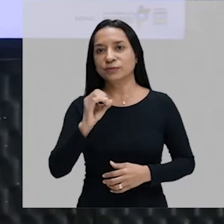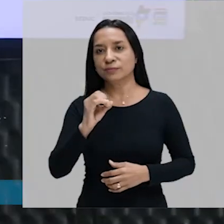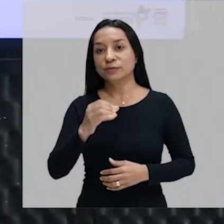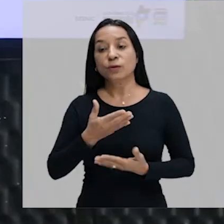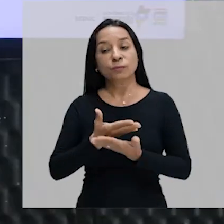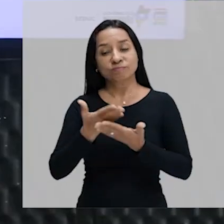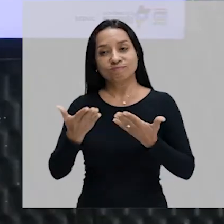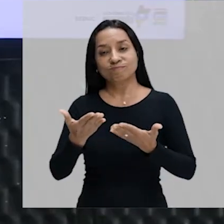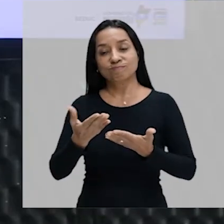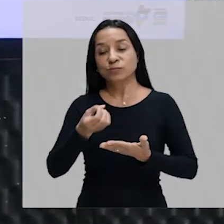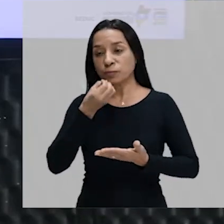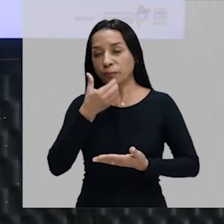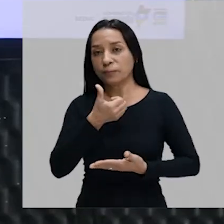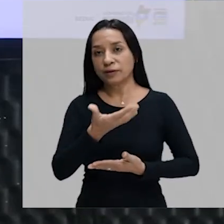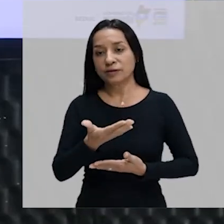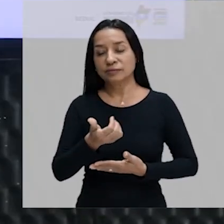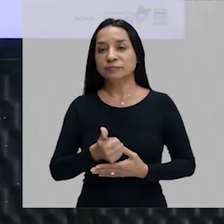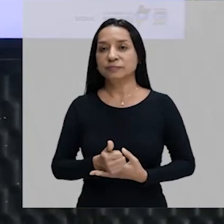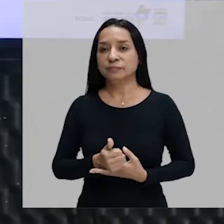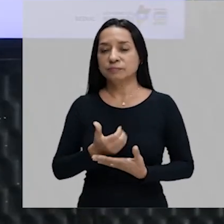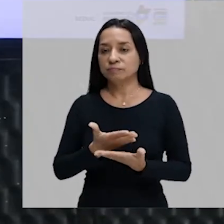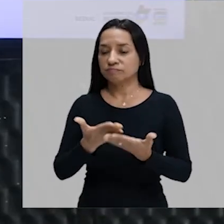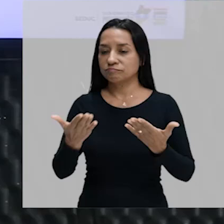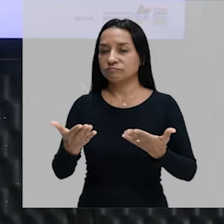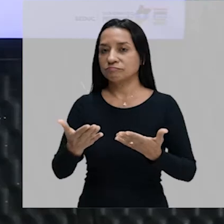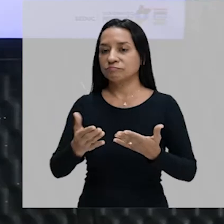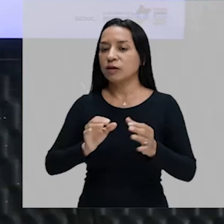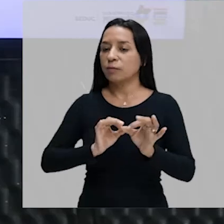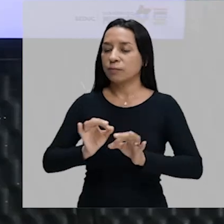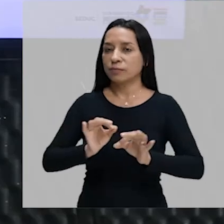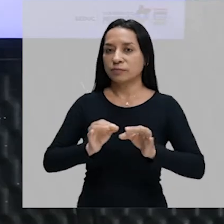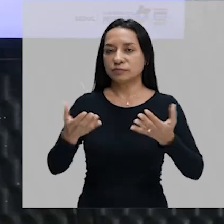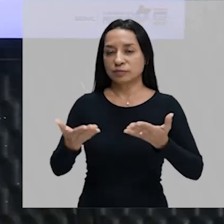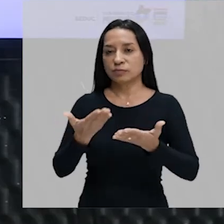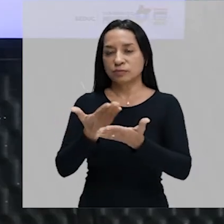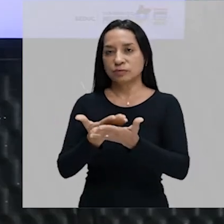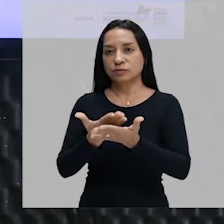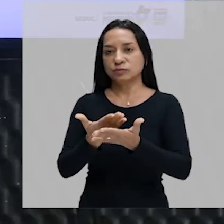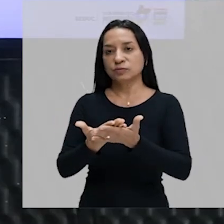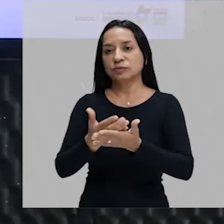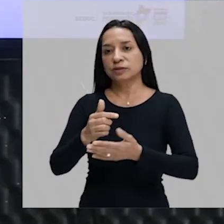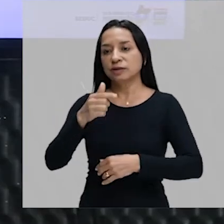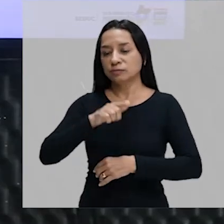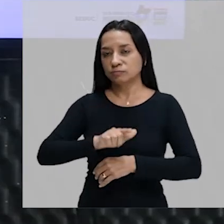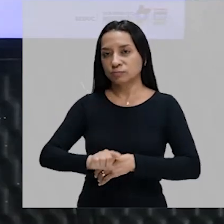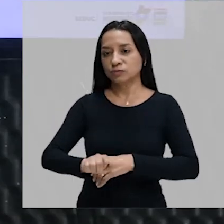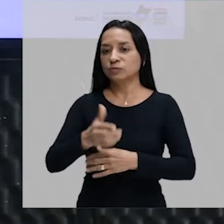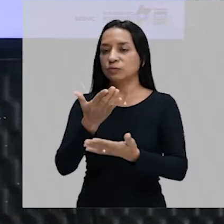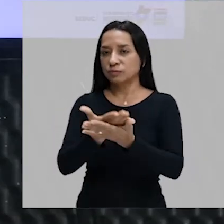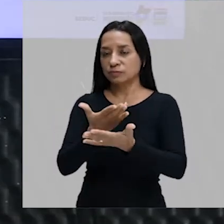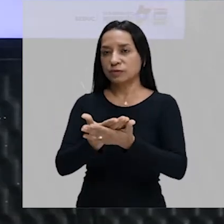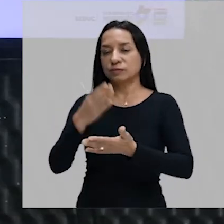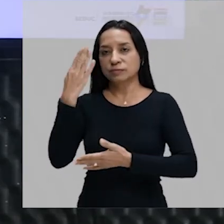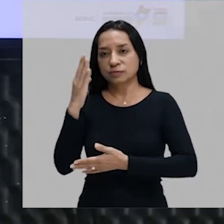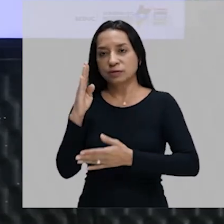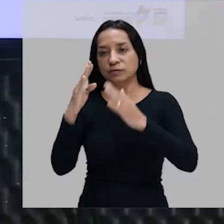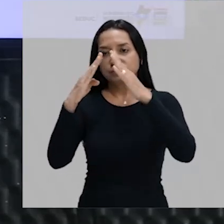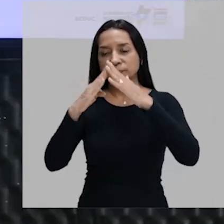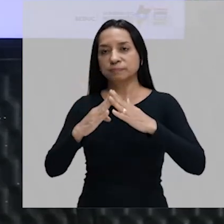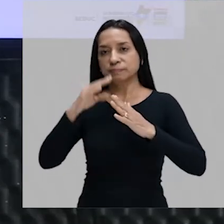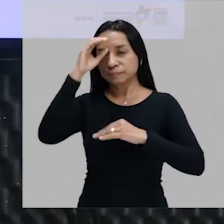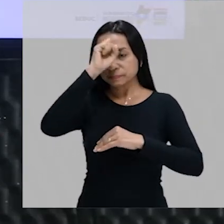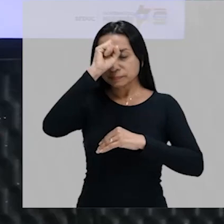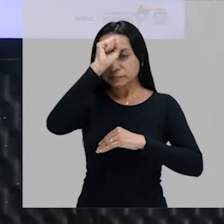pessoal, como vocês estão? Espero que todos estejam bem, preparados agora para a gente estudar mais uma aula de biologia aqui no Fica em Casa